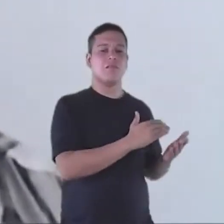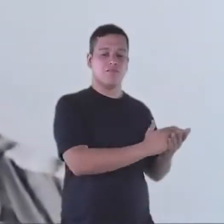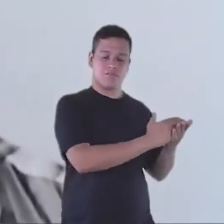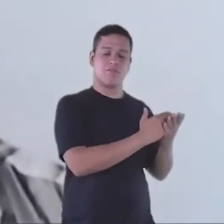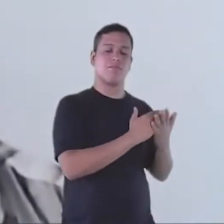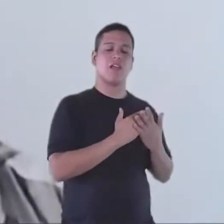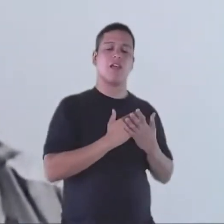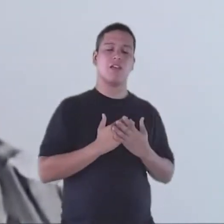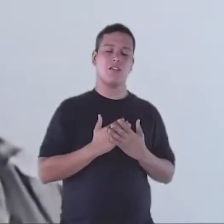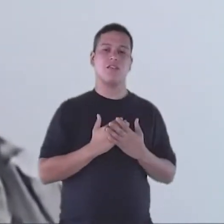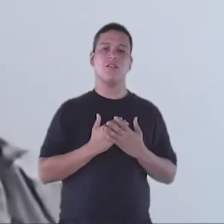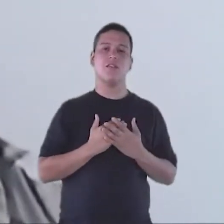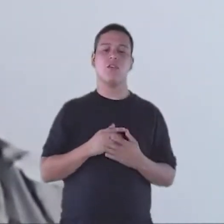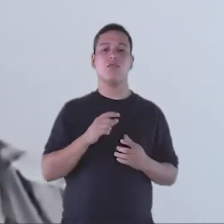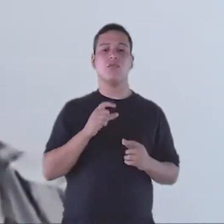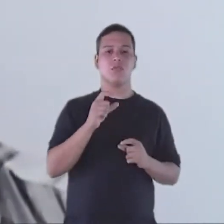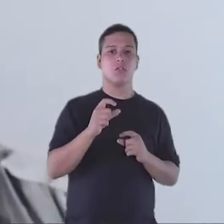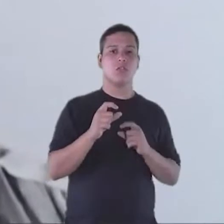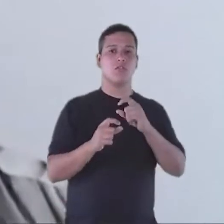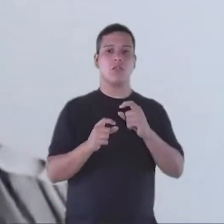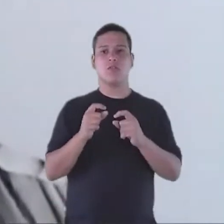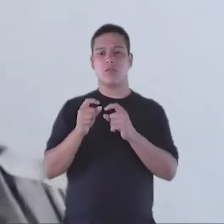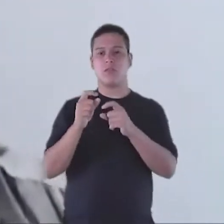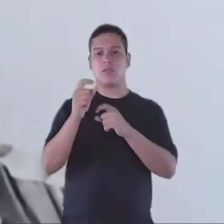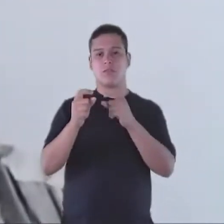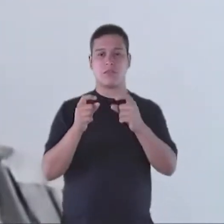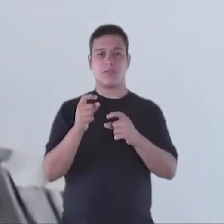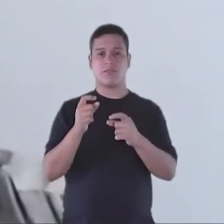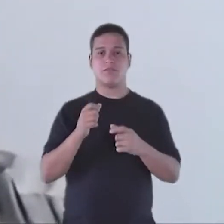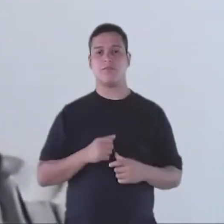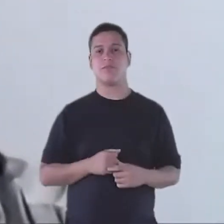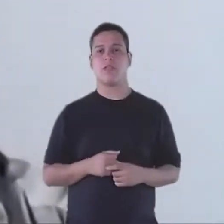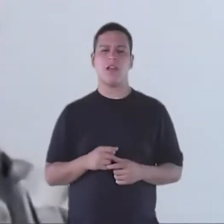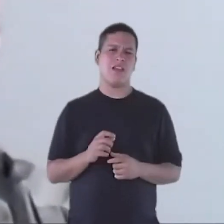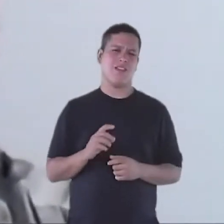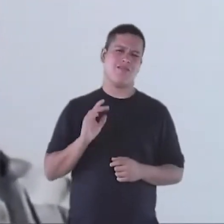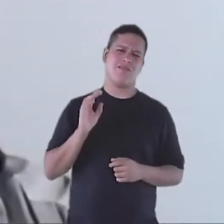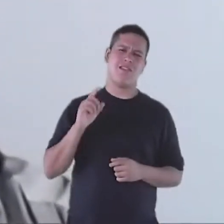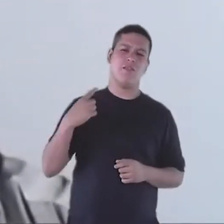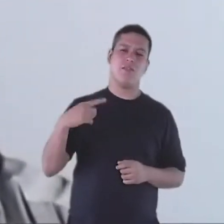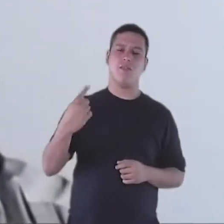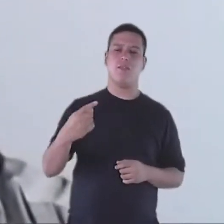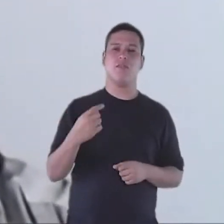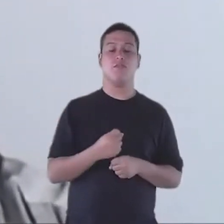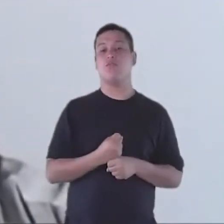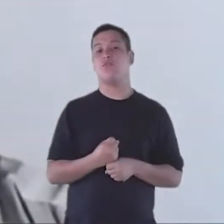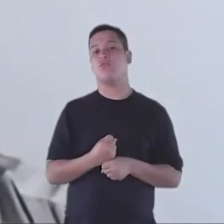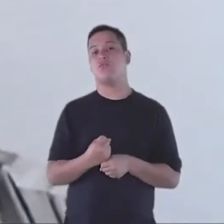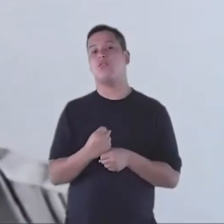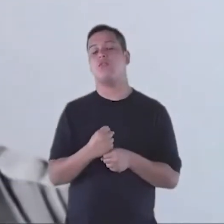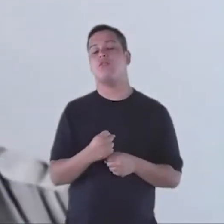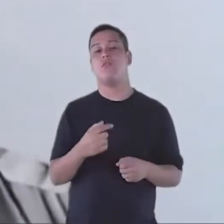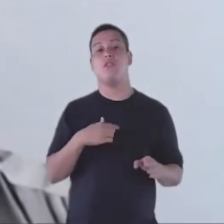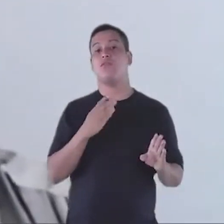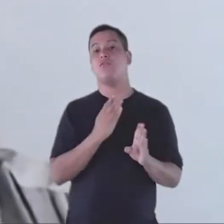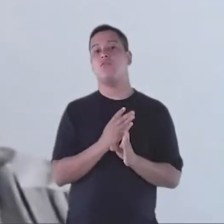Eu fui descobrir o diagnóstico e todas as